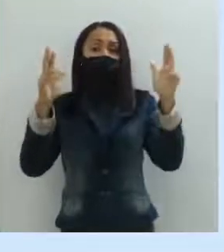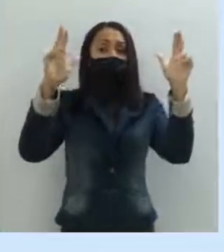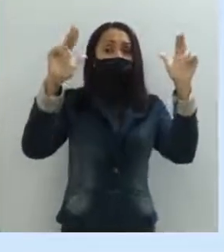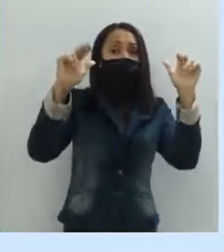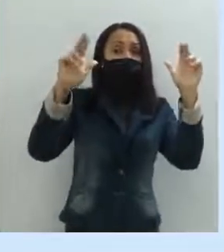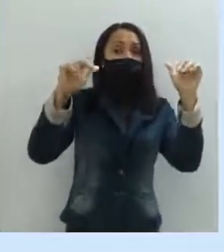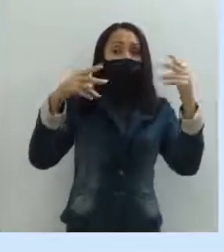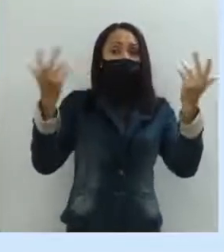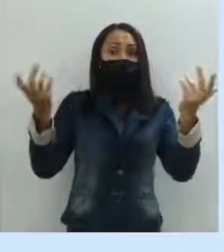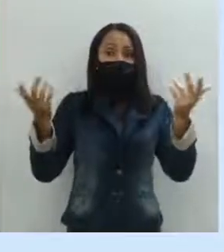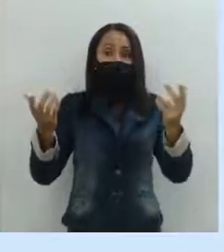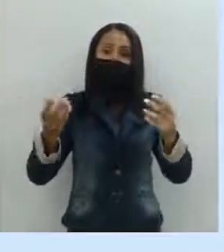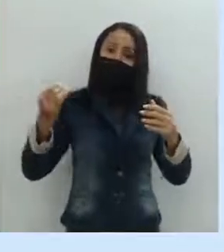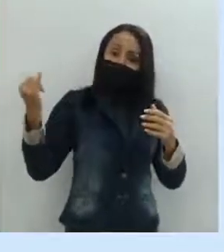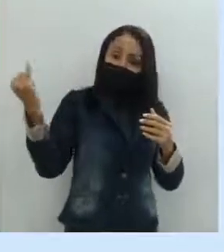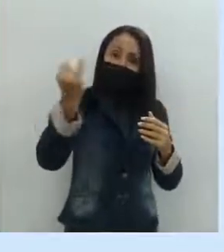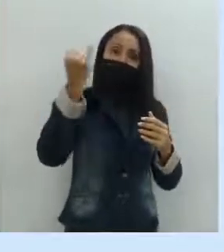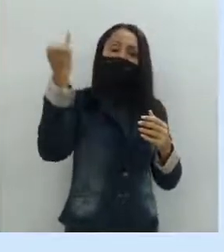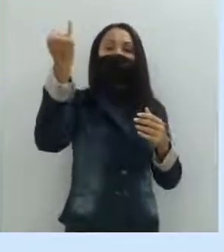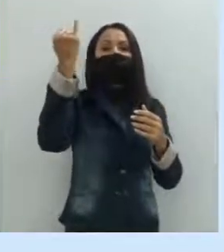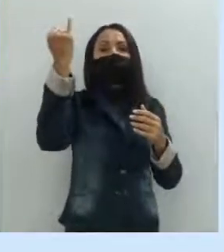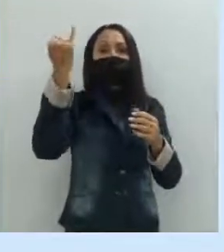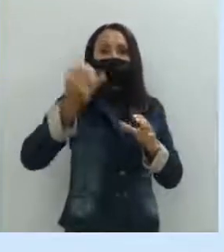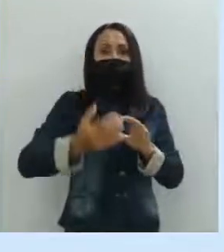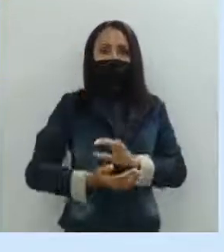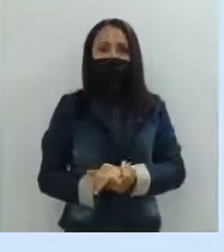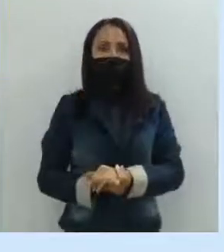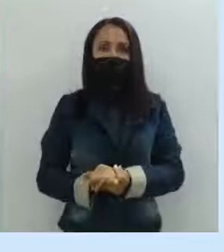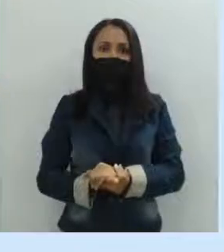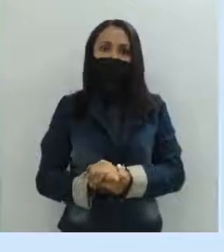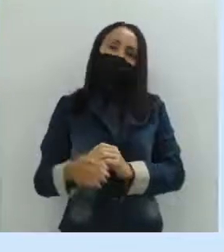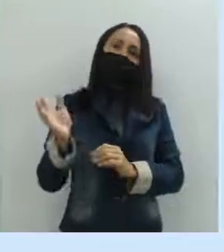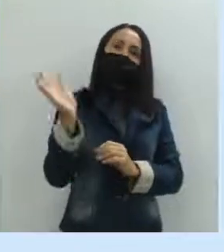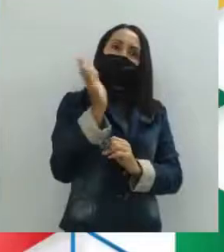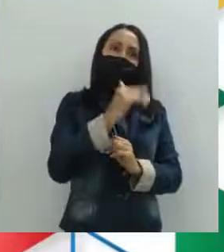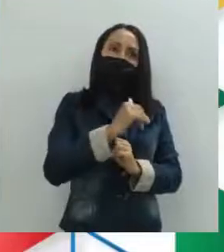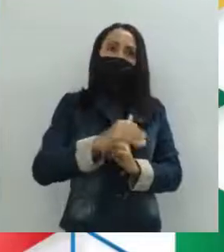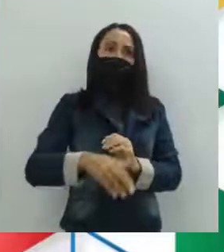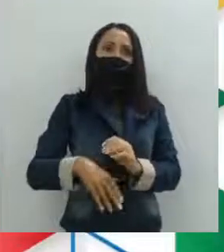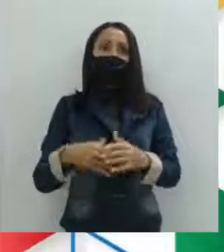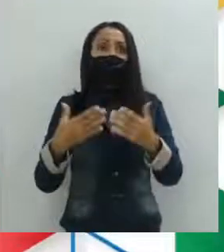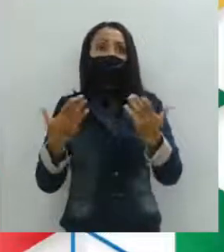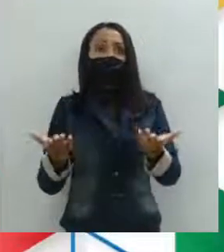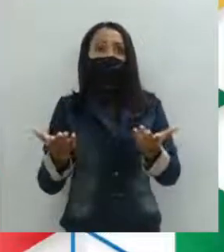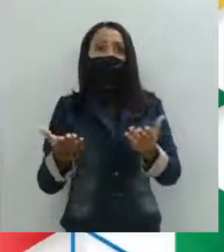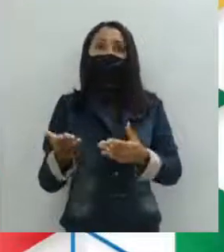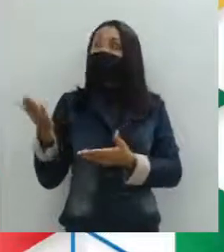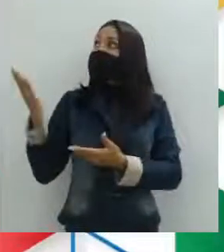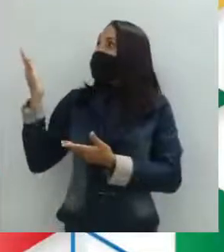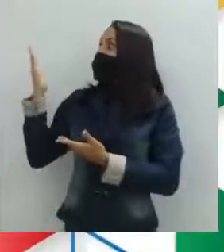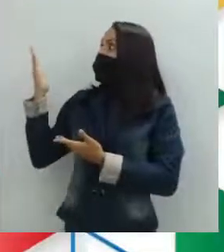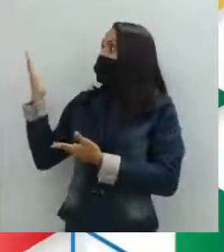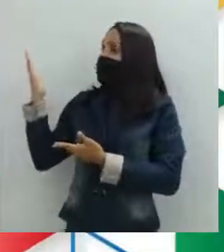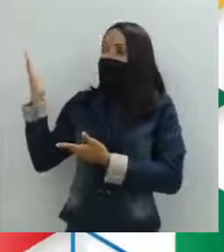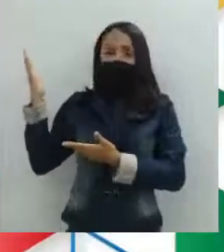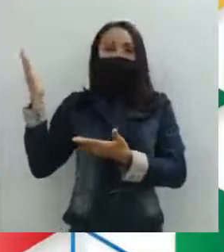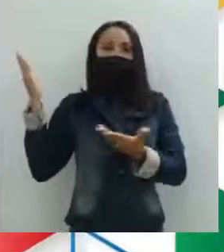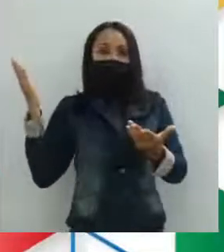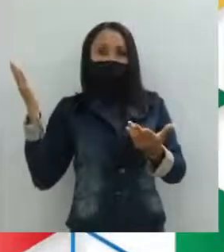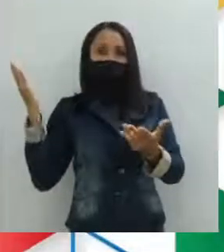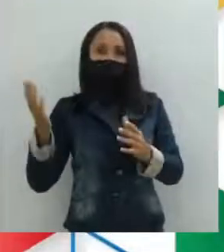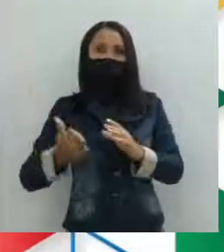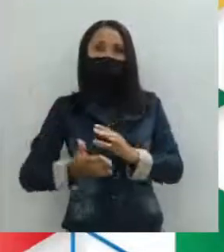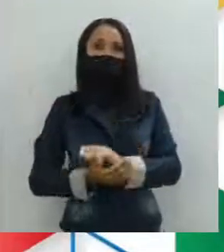tema, ser relevante para o público. E vamos adiante. Mais uma vez, trago para vocês na tela